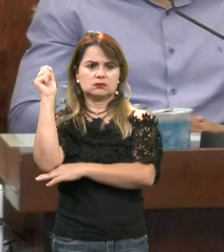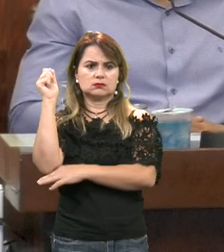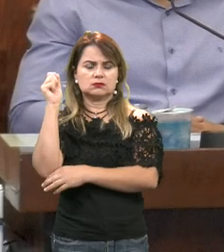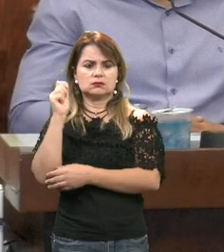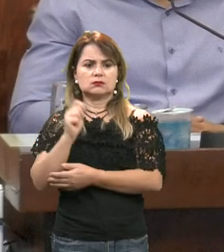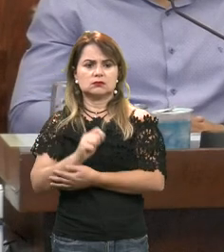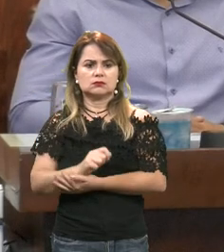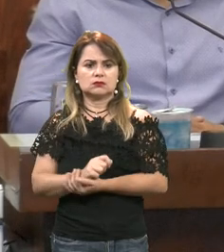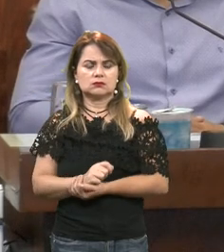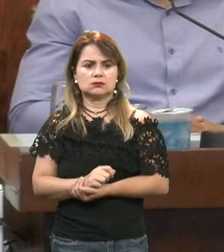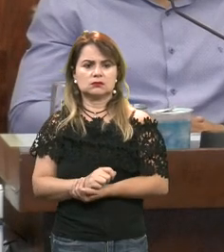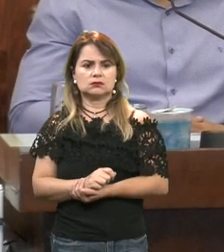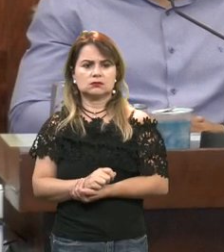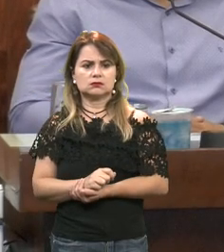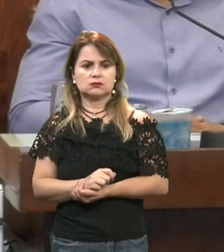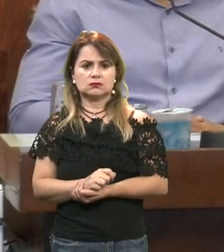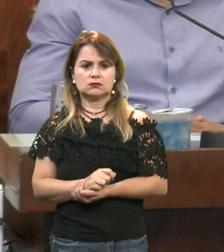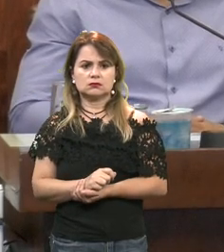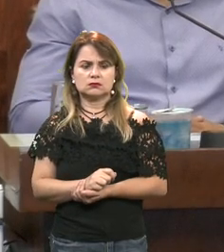que